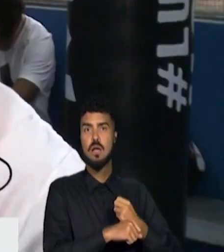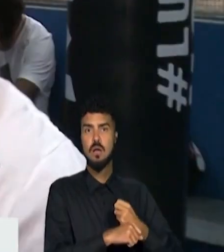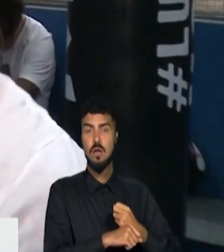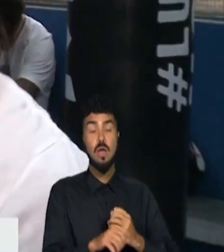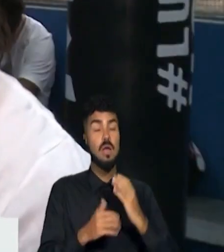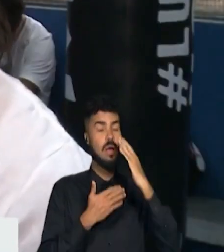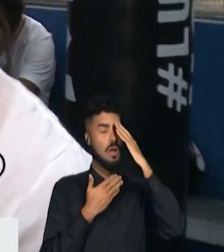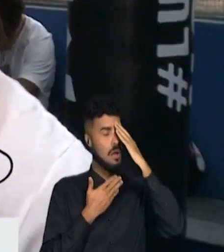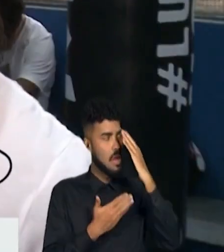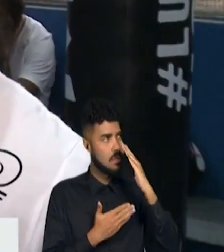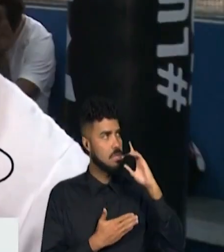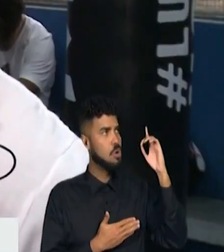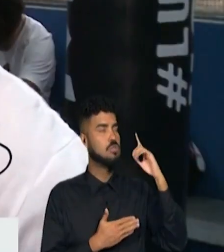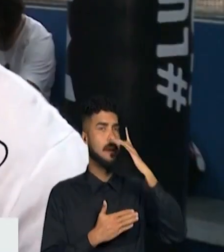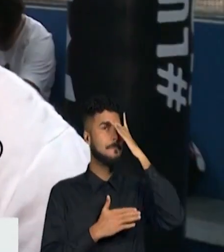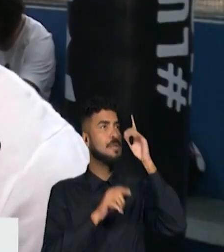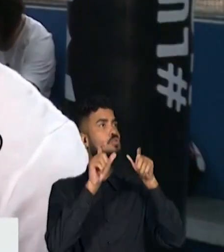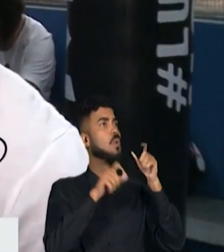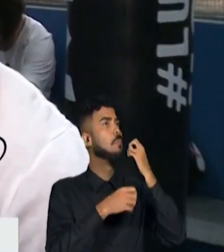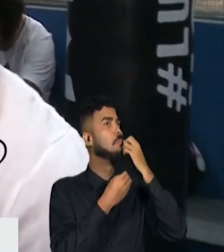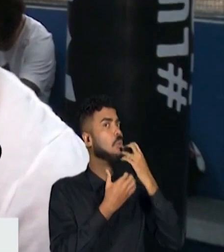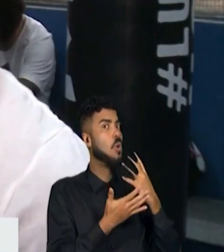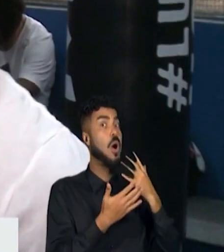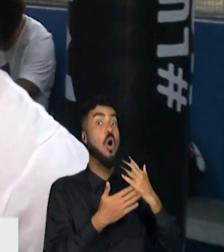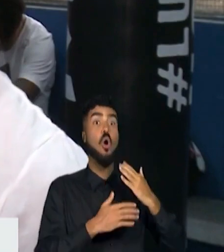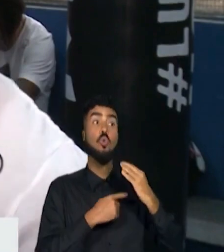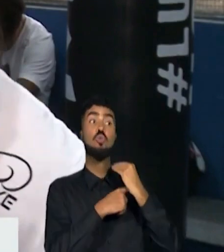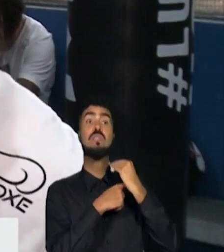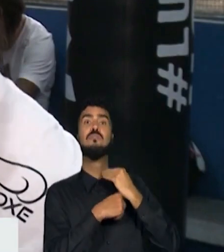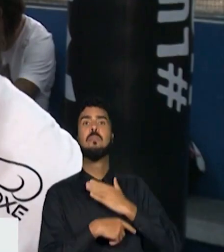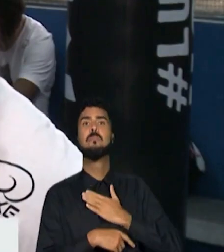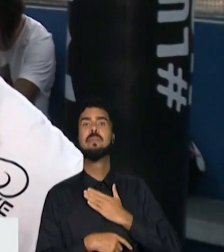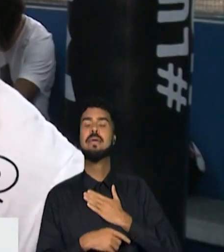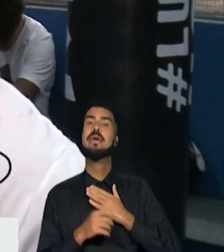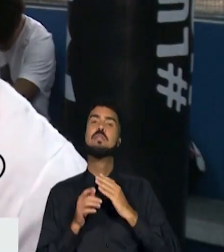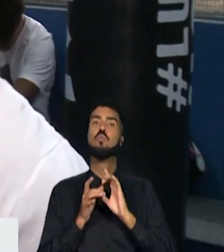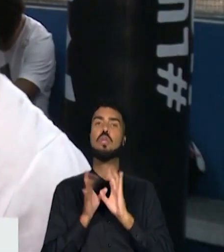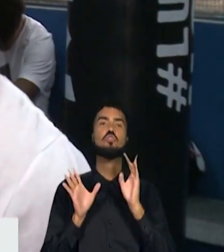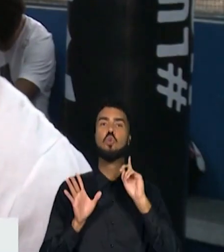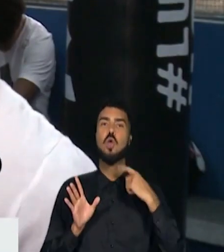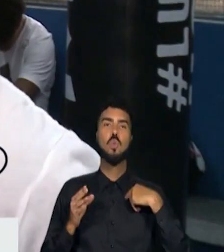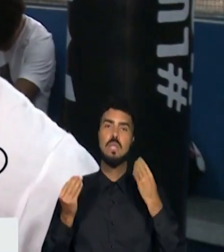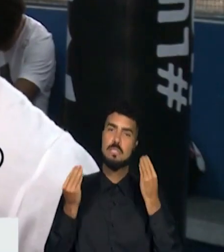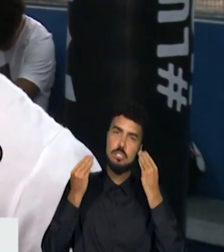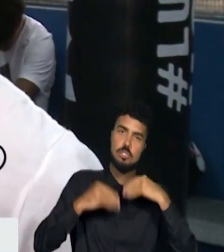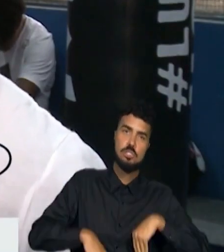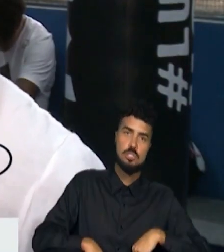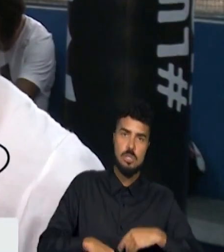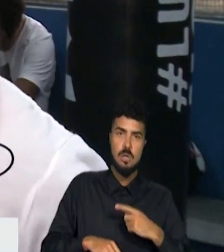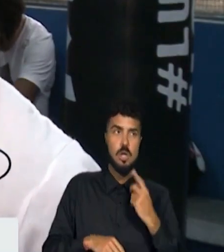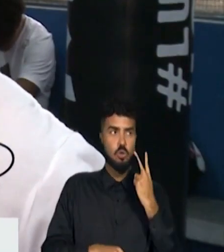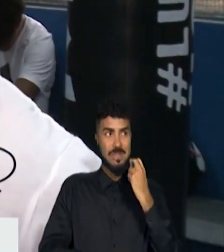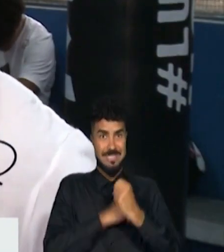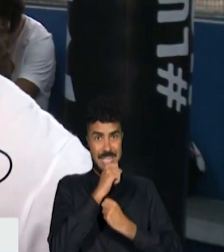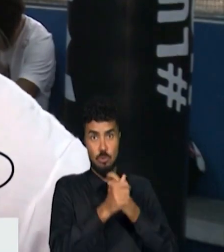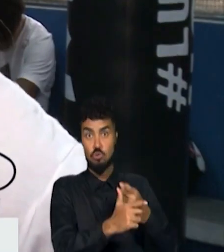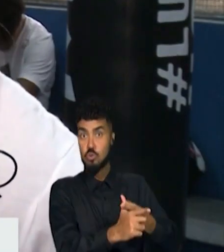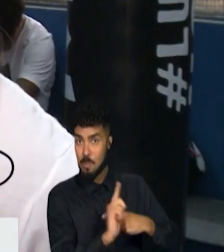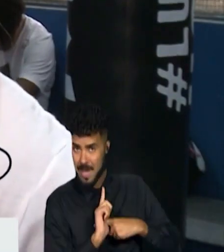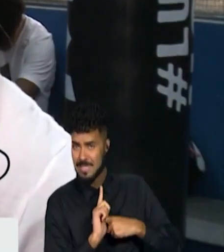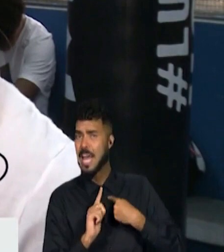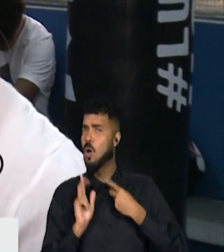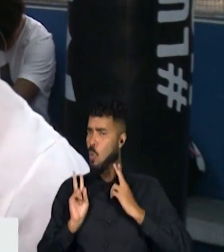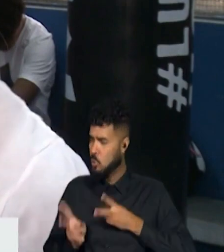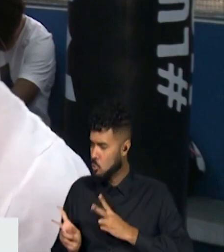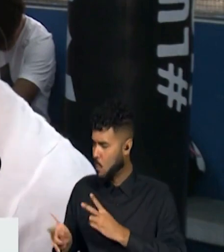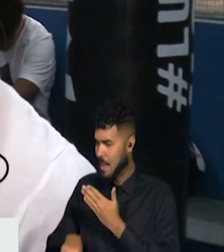em mim naquela época, que me incentivou o tempo todo a não desistir. Eu me mantive treinando, me mantive com a mesma garra, a